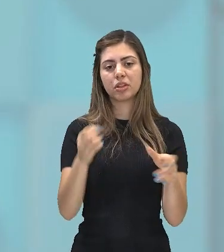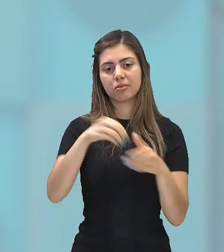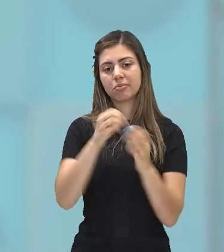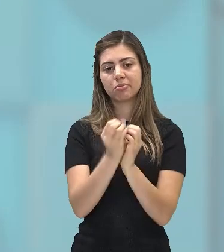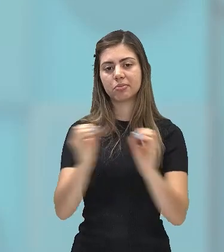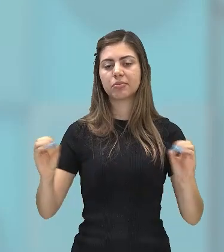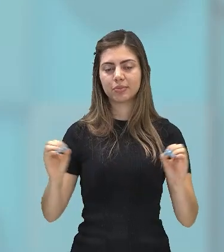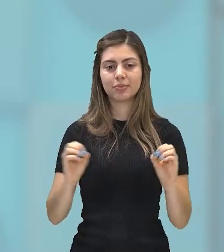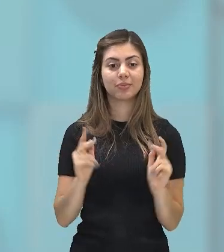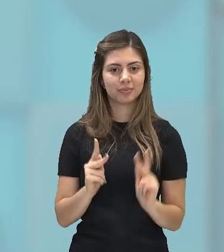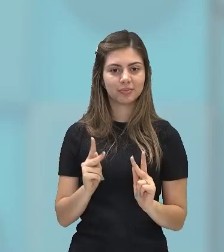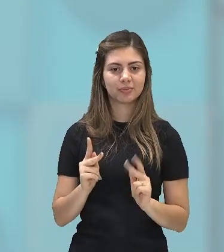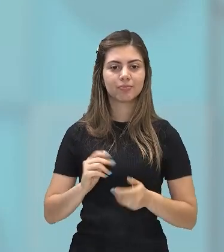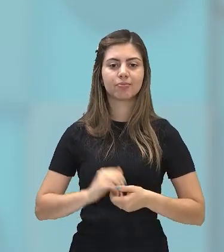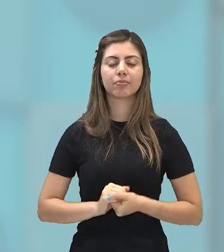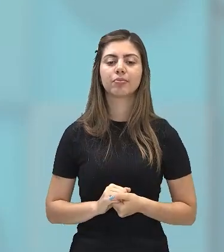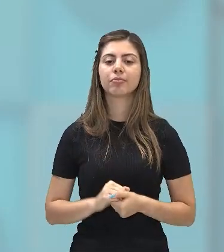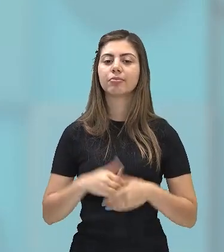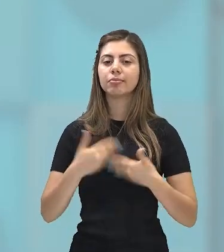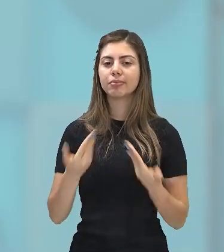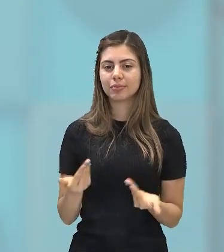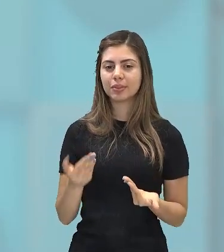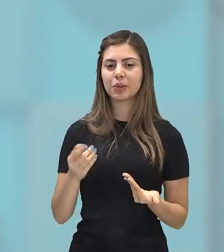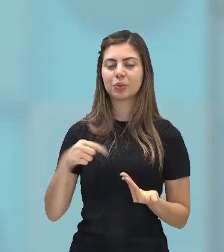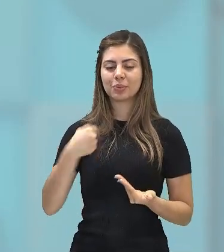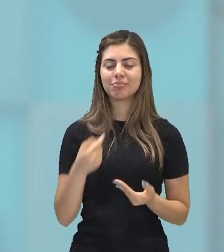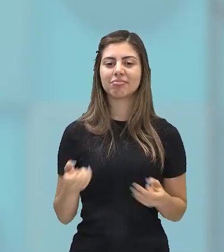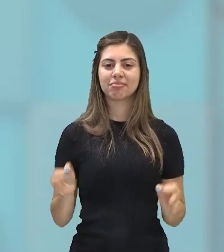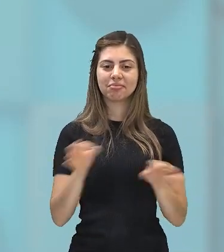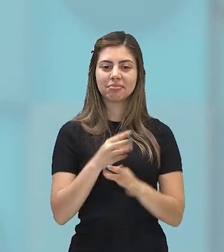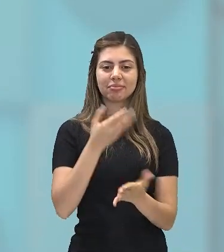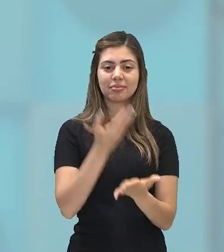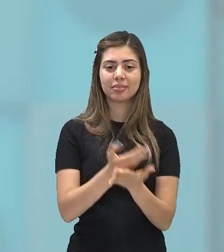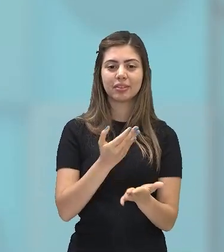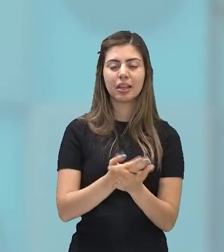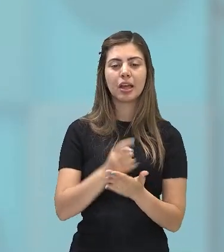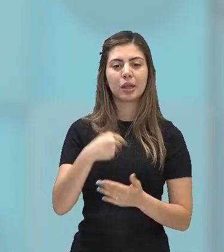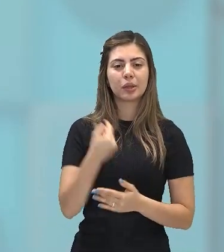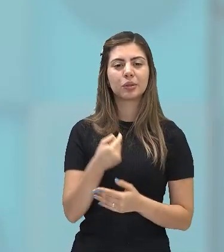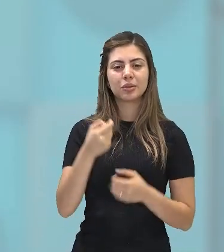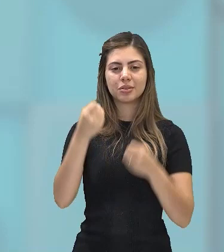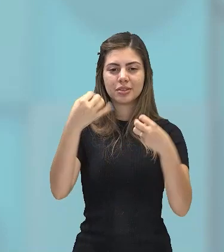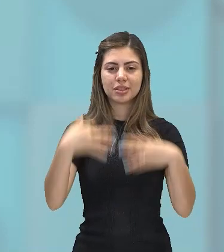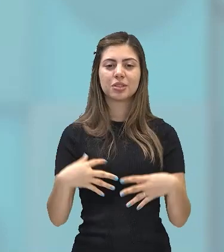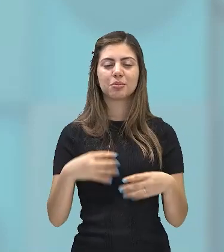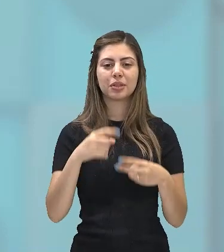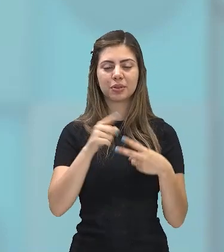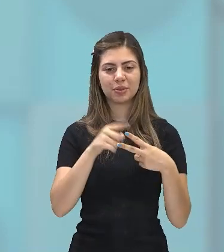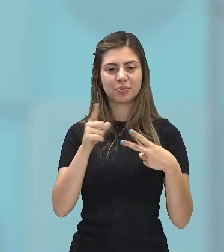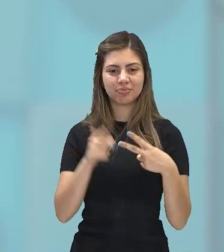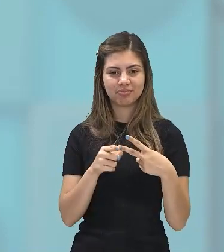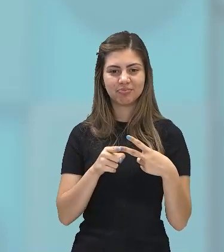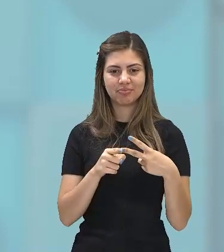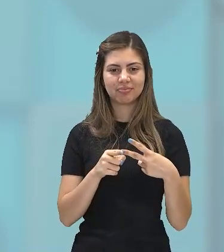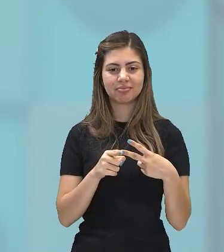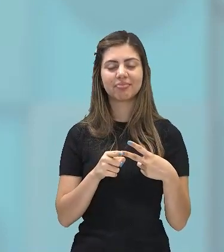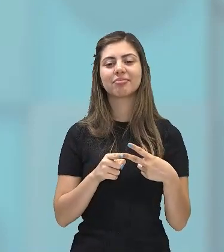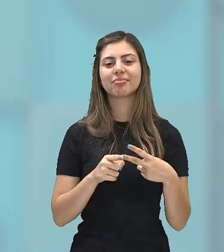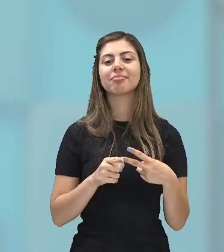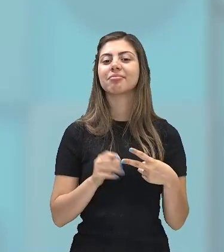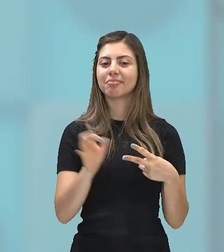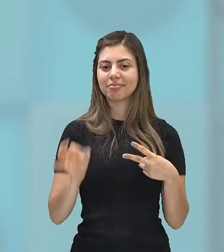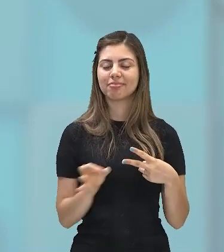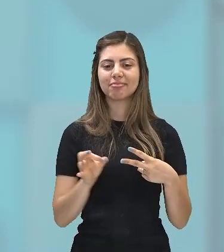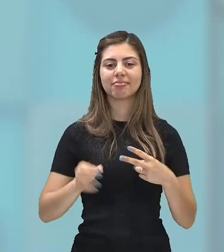também. Tudo bem? Então, assim nós encerramos esta aula na qual nós falamos sobre o sintagma nominal, ou sobre